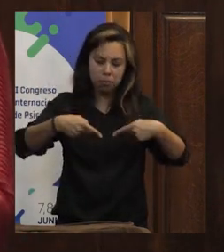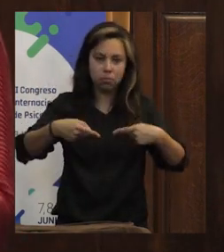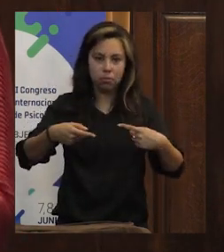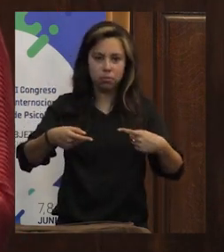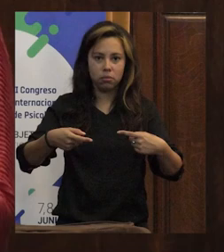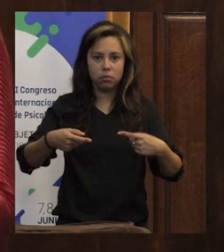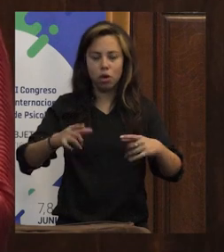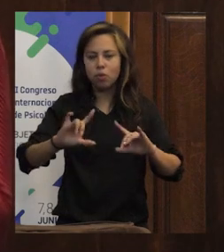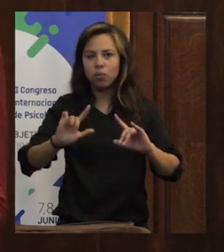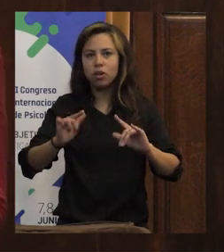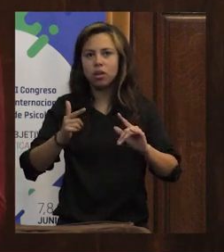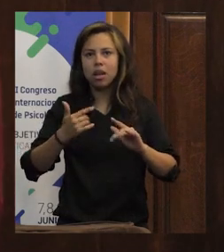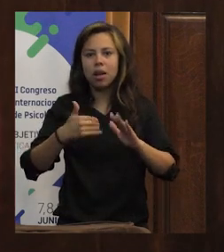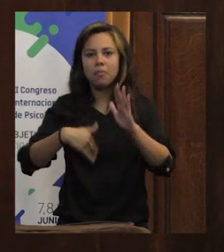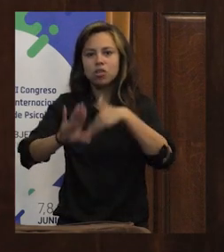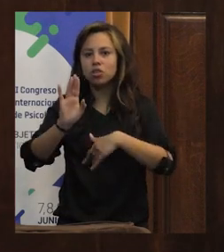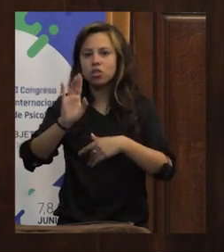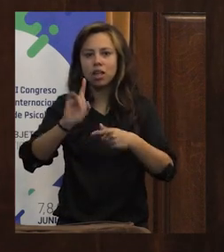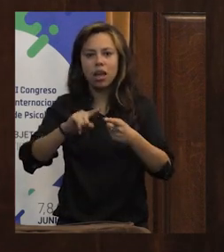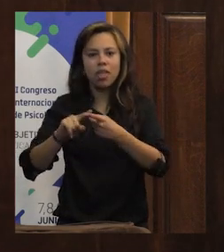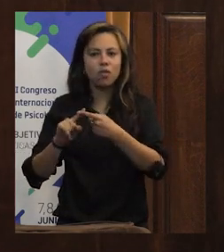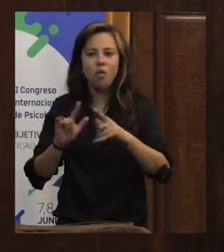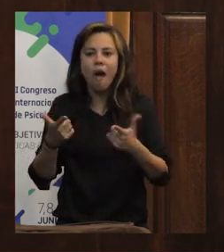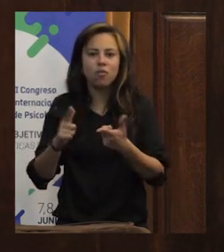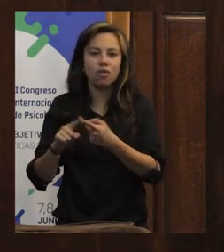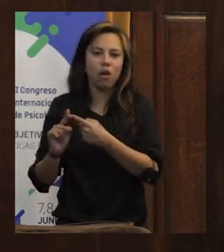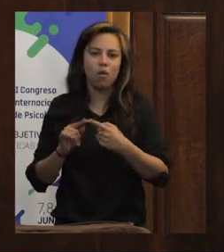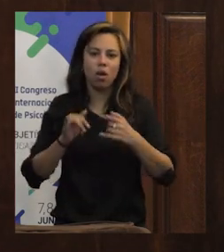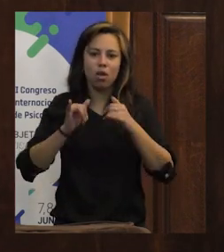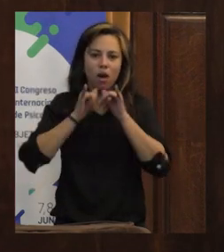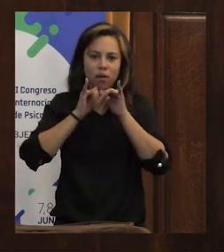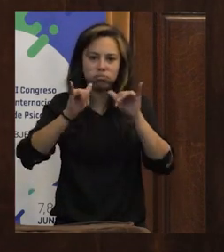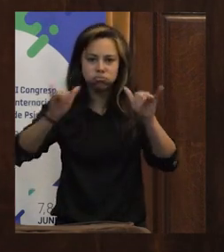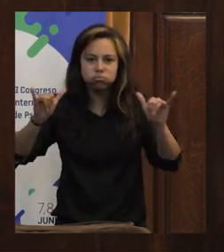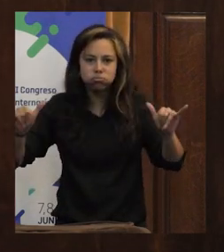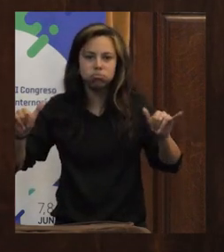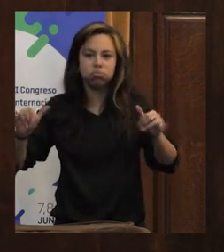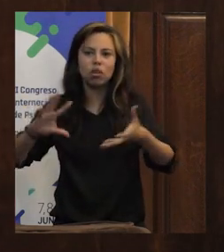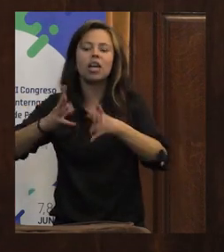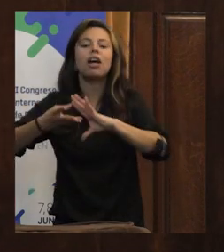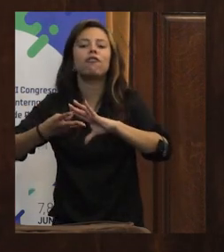sua vida és tu, né? Então,